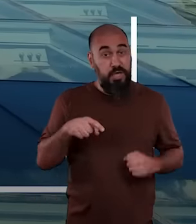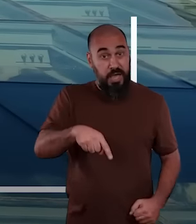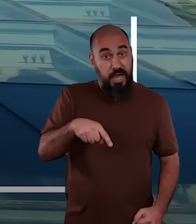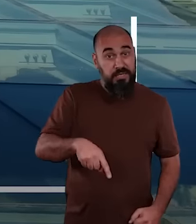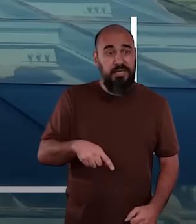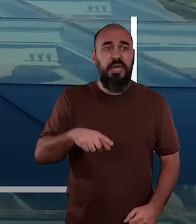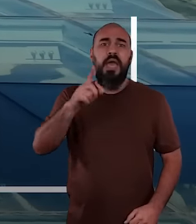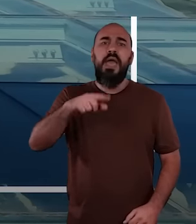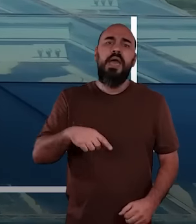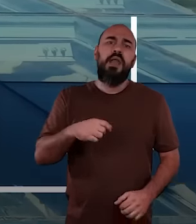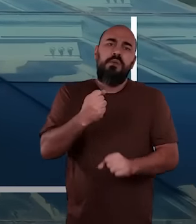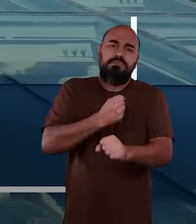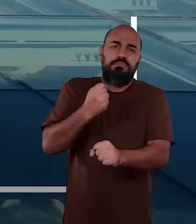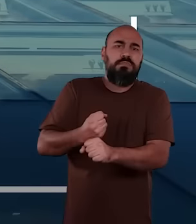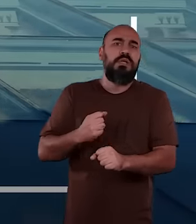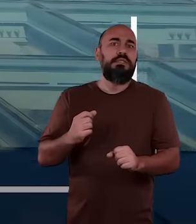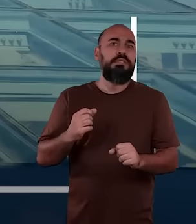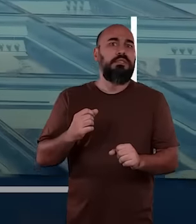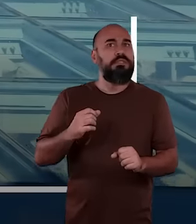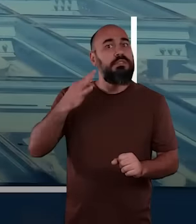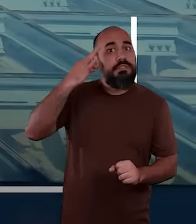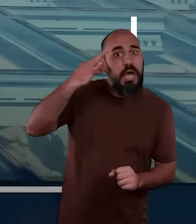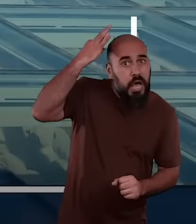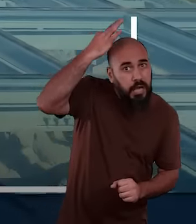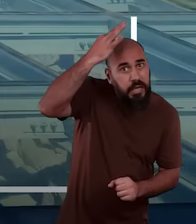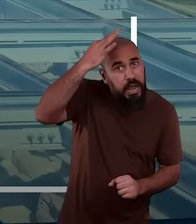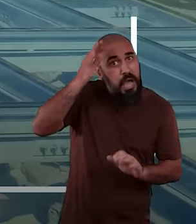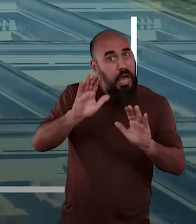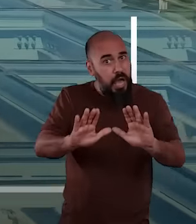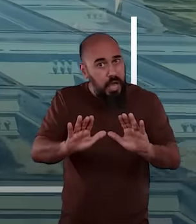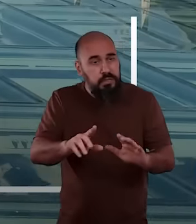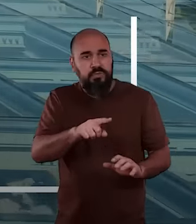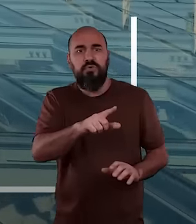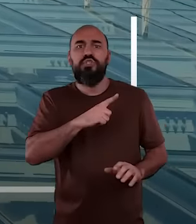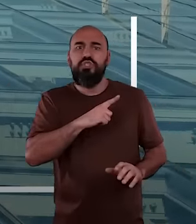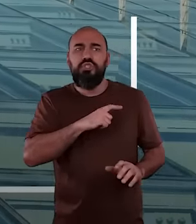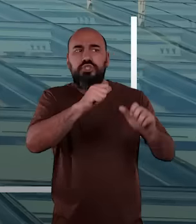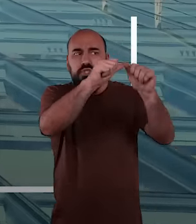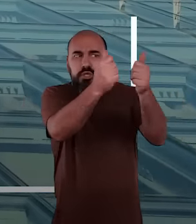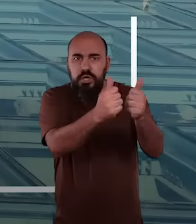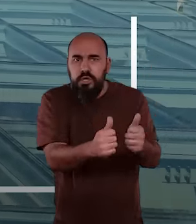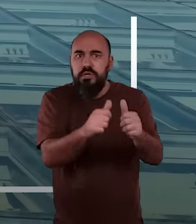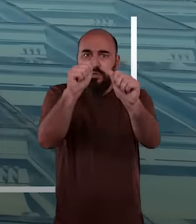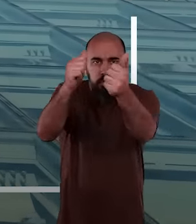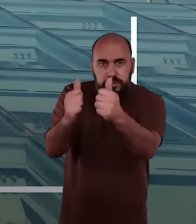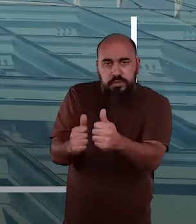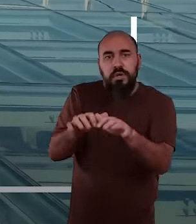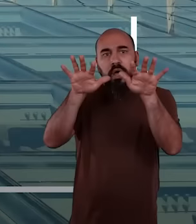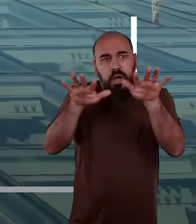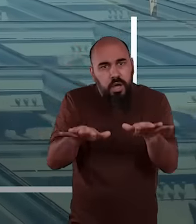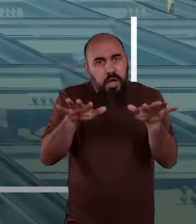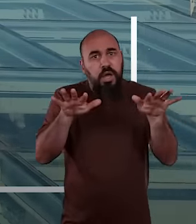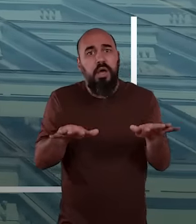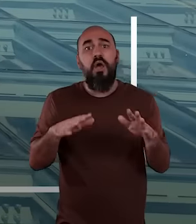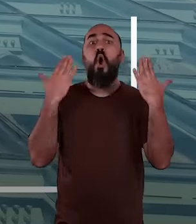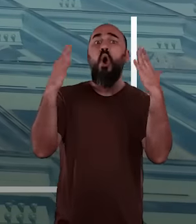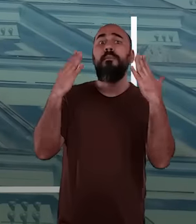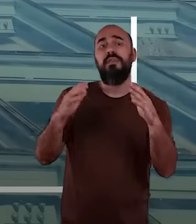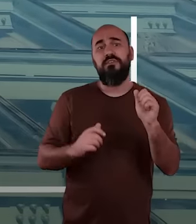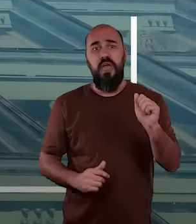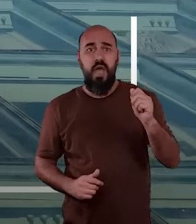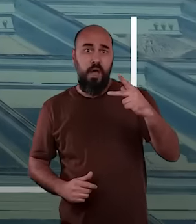uma boa época como um recinto mais sagrado, mais recolhido, onde vários cultos aconteciam em